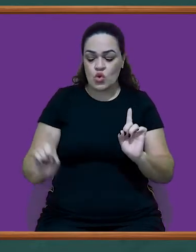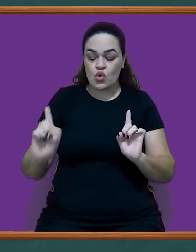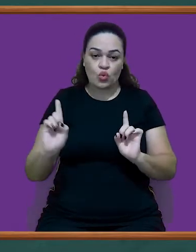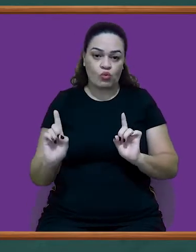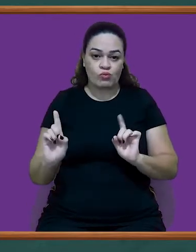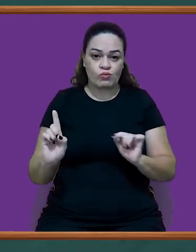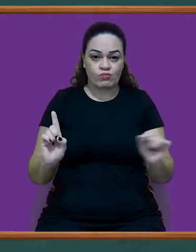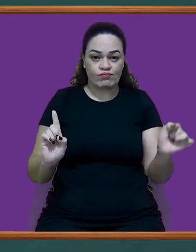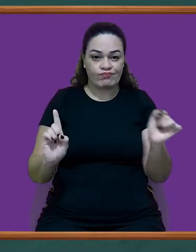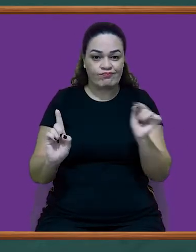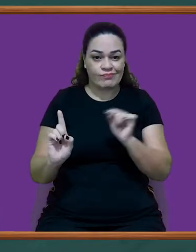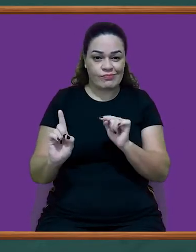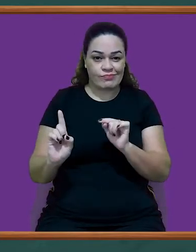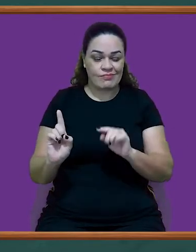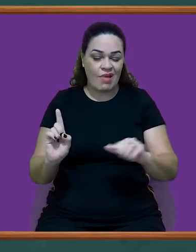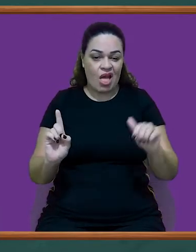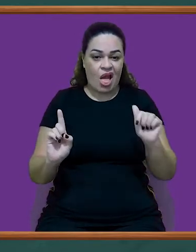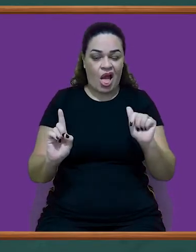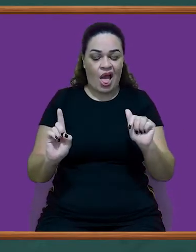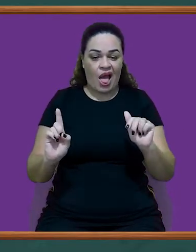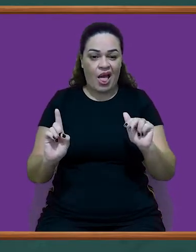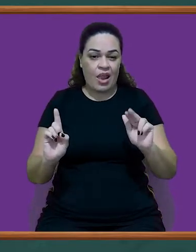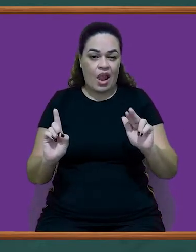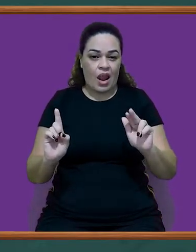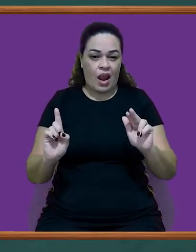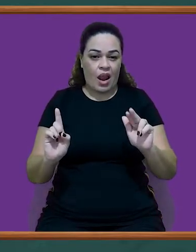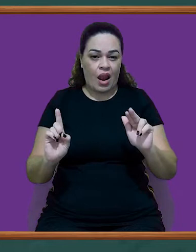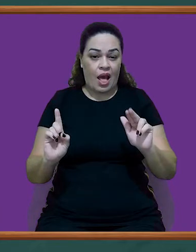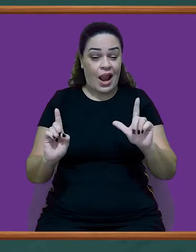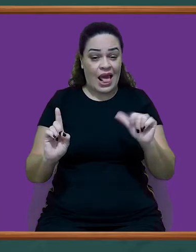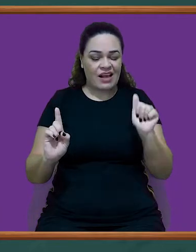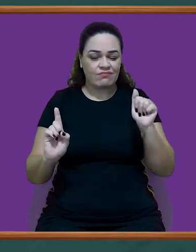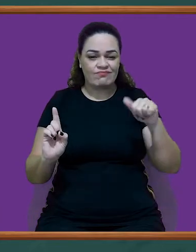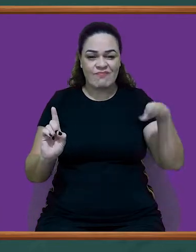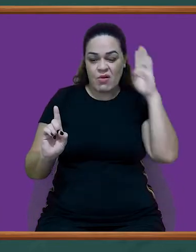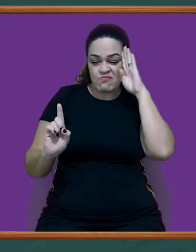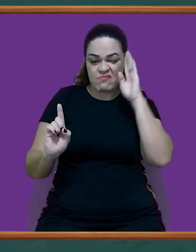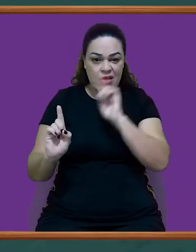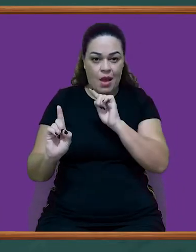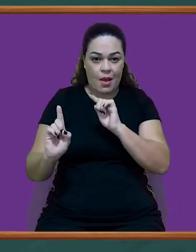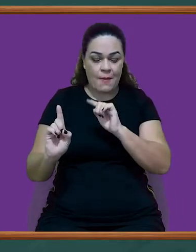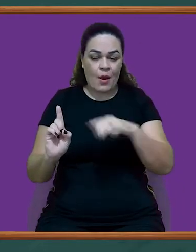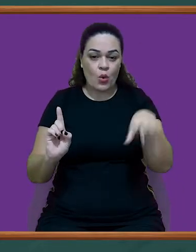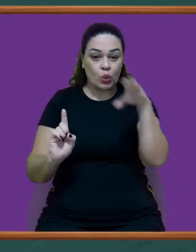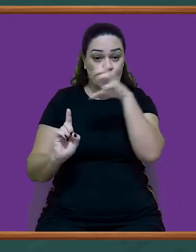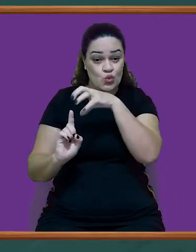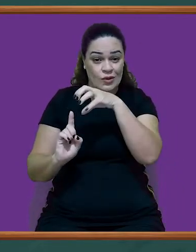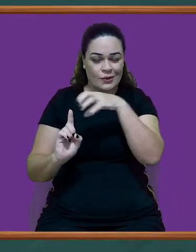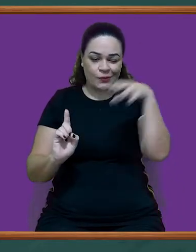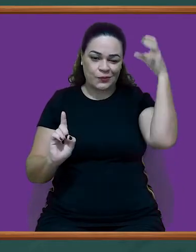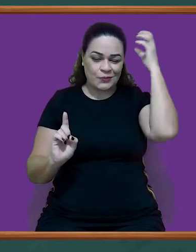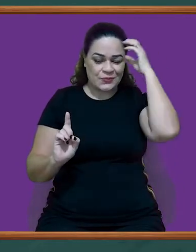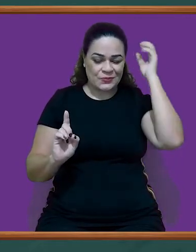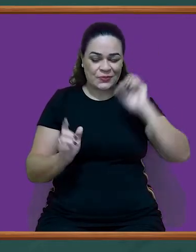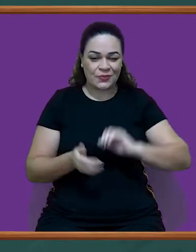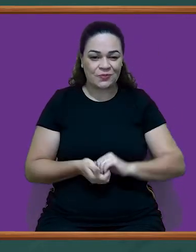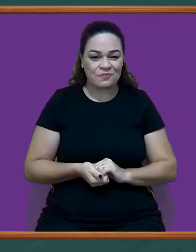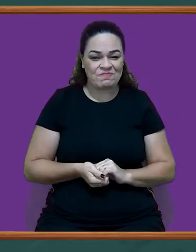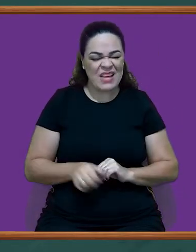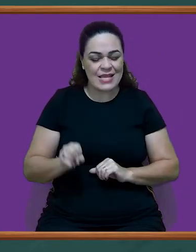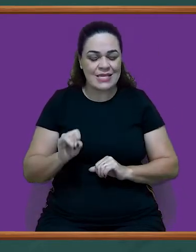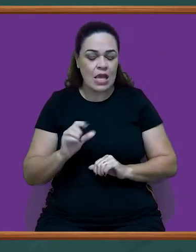lado nós chamamos de aula do Rei já que o rei a peça mais importante o lado direito então se